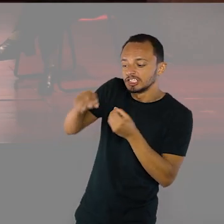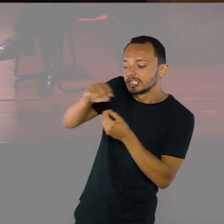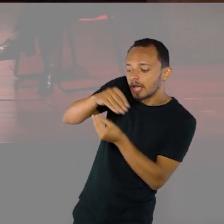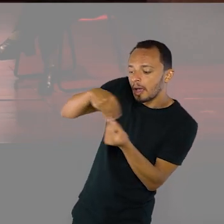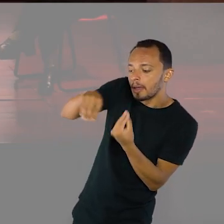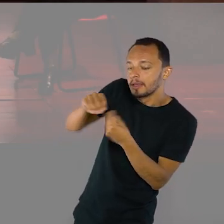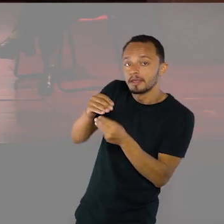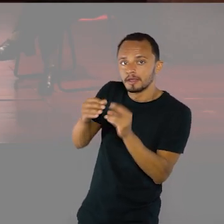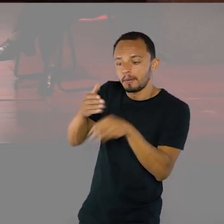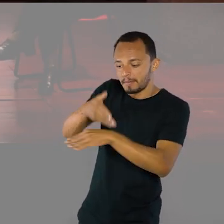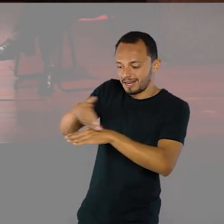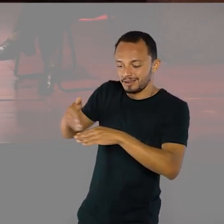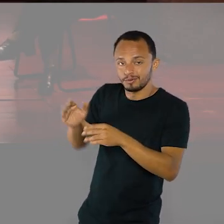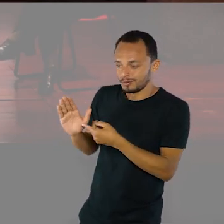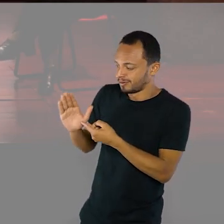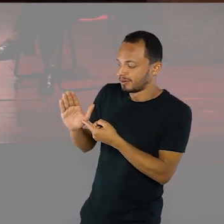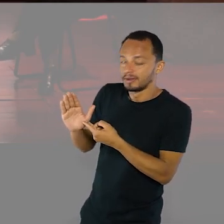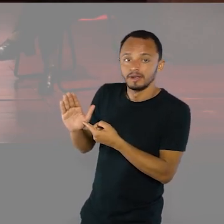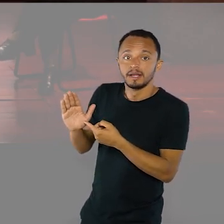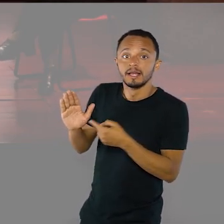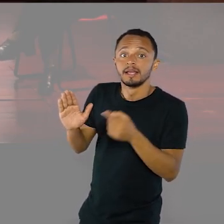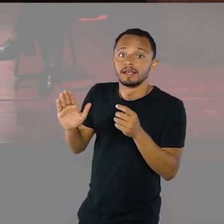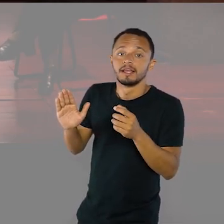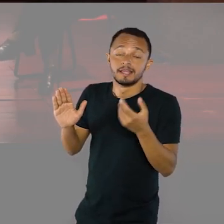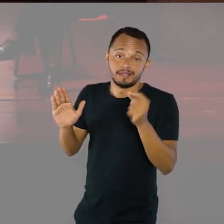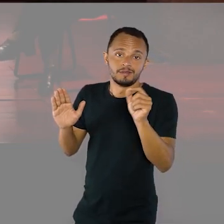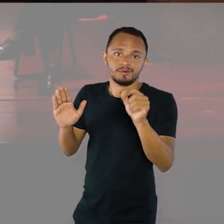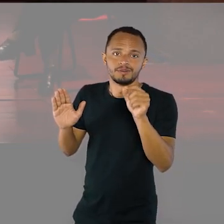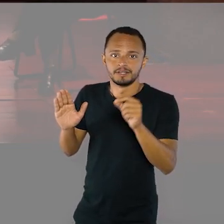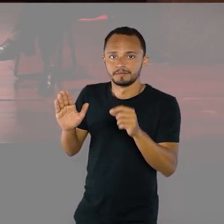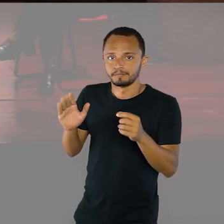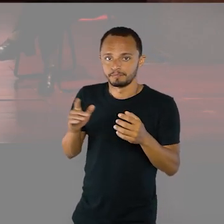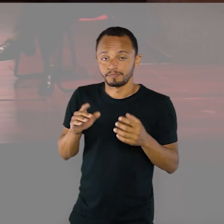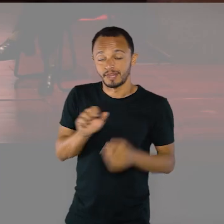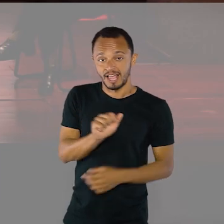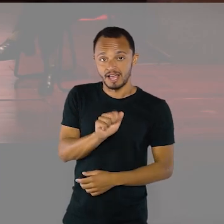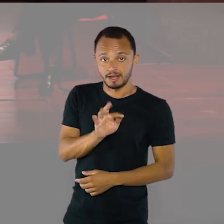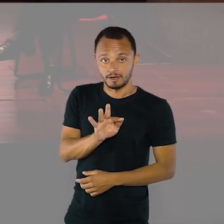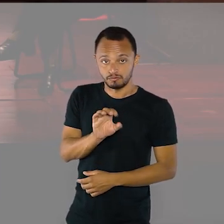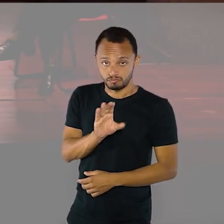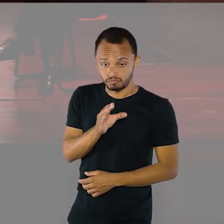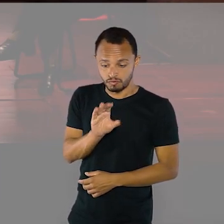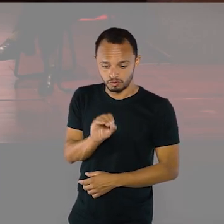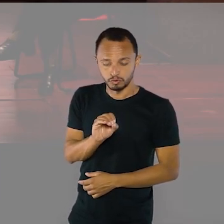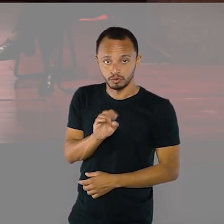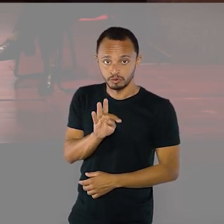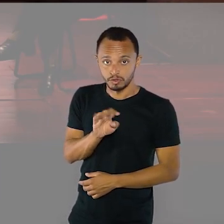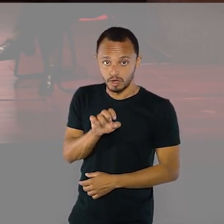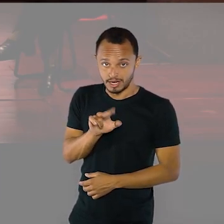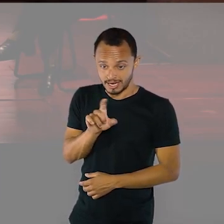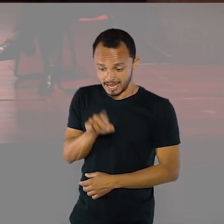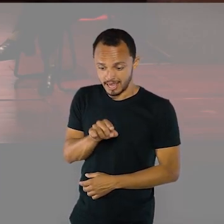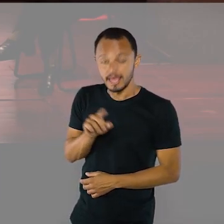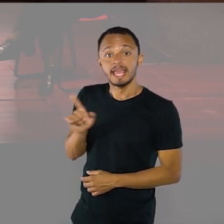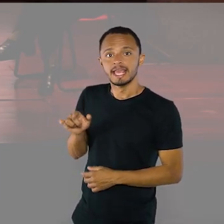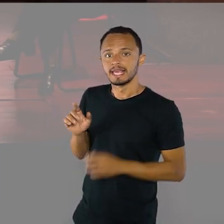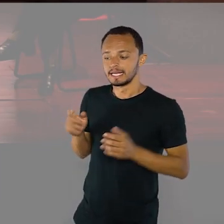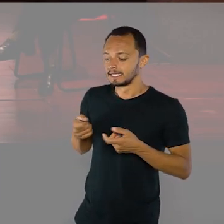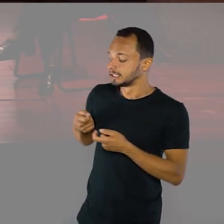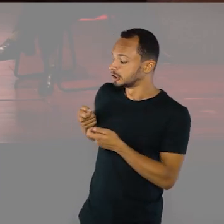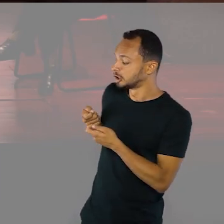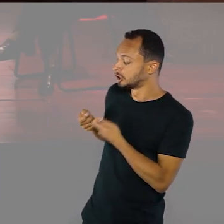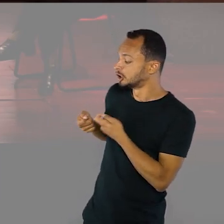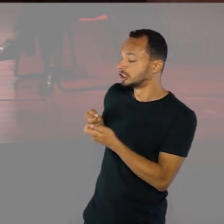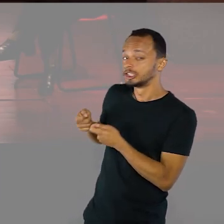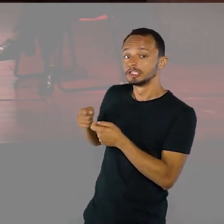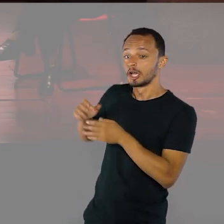figura determinante para São Paulo é o Afonso Toné, né? Ele dirige a pintura, ele dirige os pincéis dos artistas. Os artistas não têm autonomia,